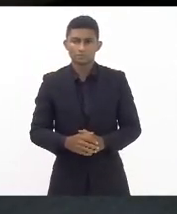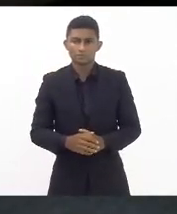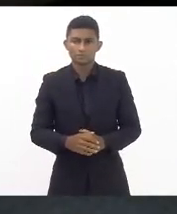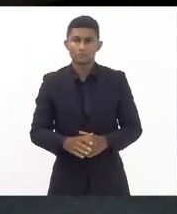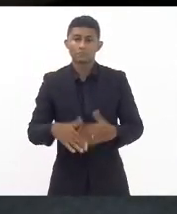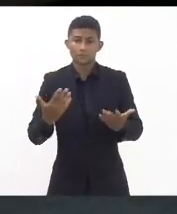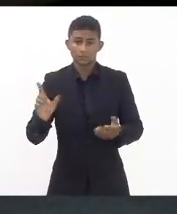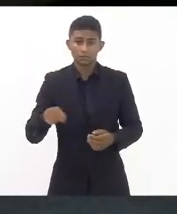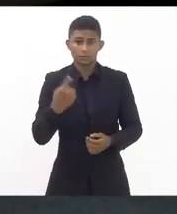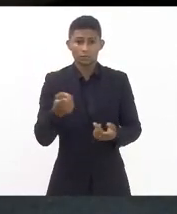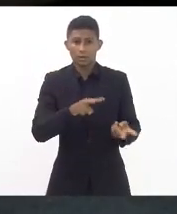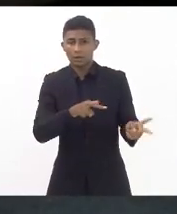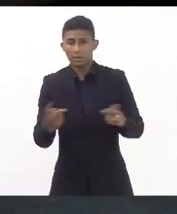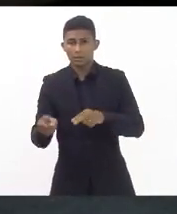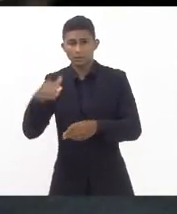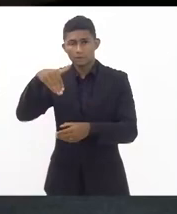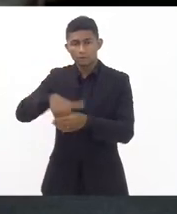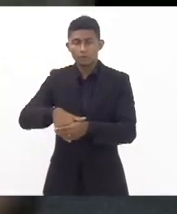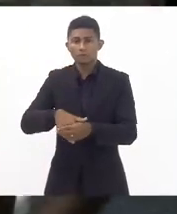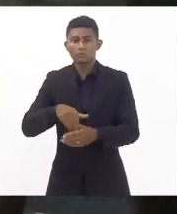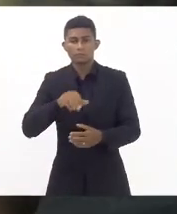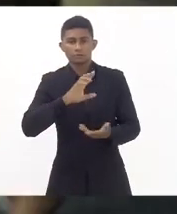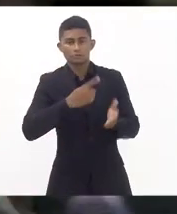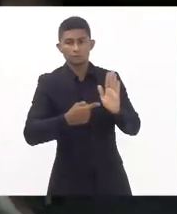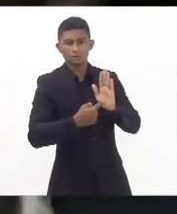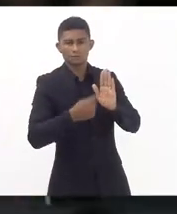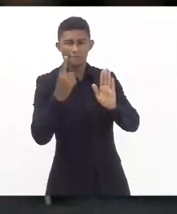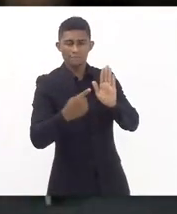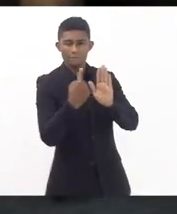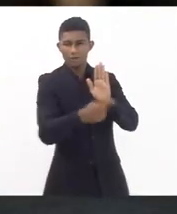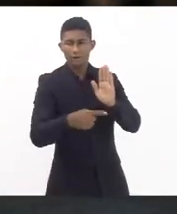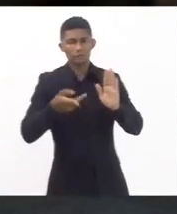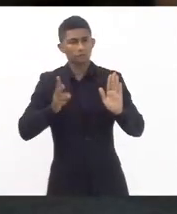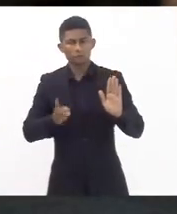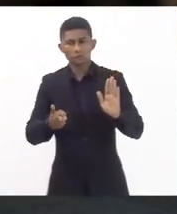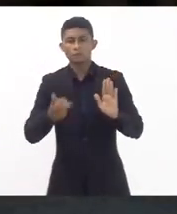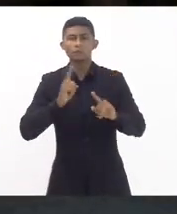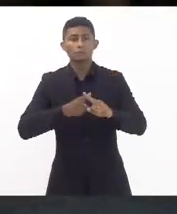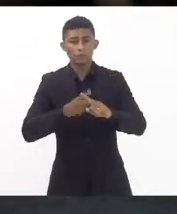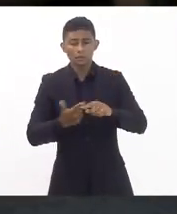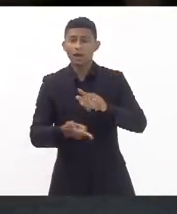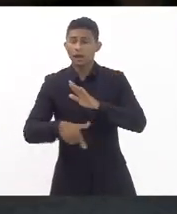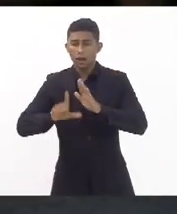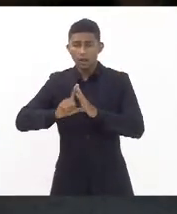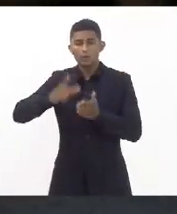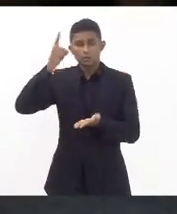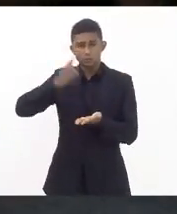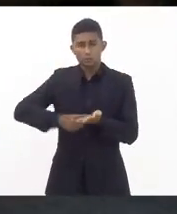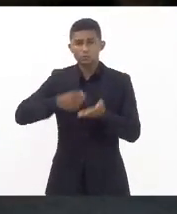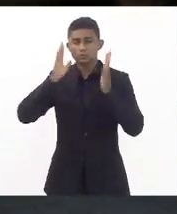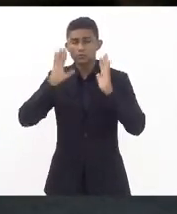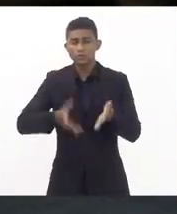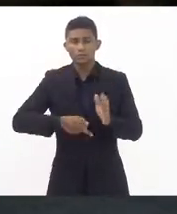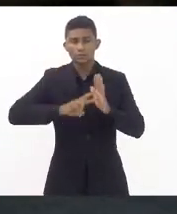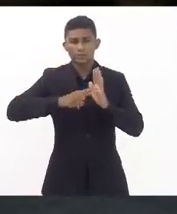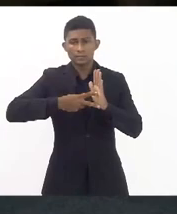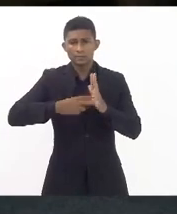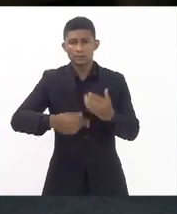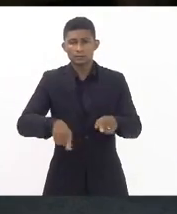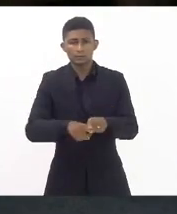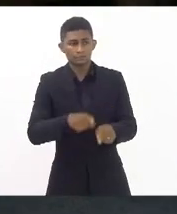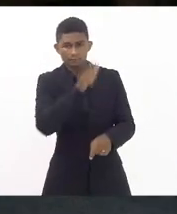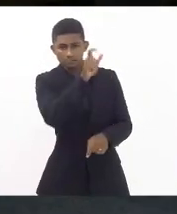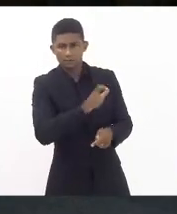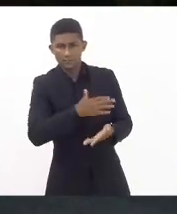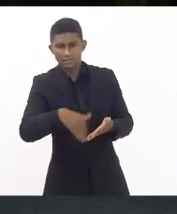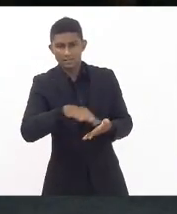pela manutenção ao veto, porque foi cumprido, foi feito um acordo entre o sindicato e o secretário da Polícia junto ao